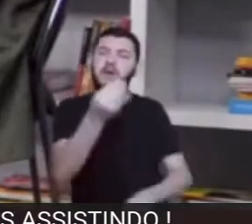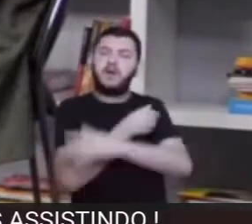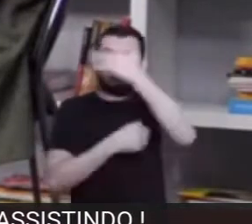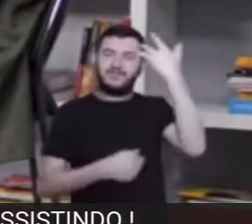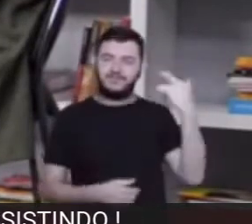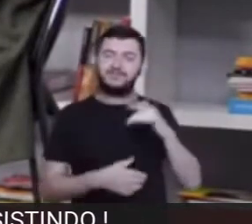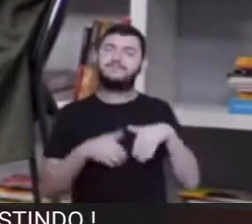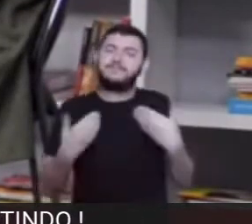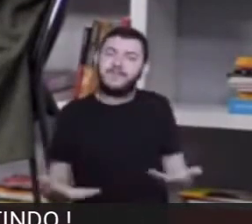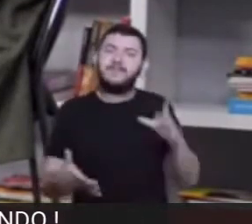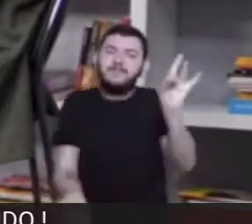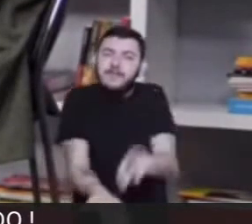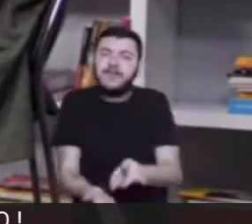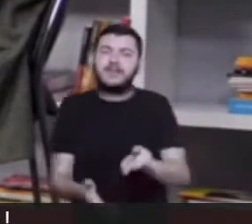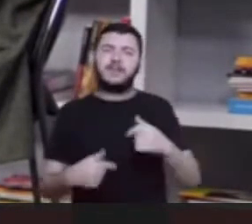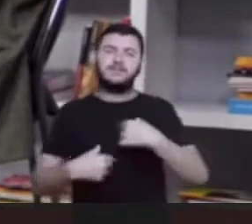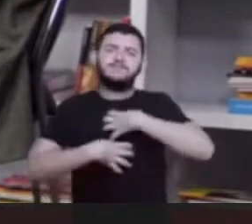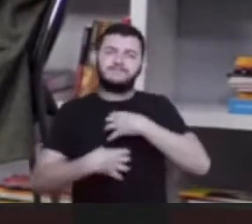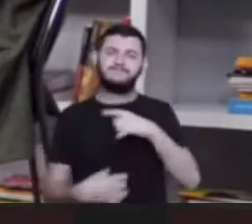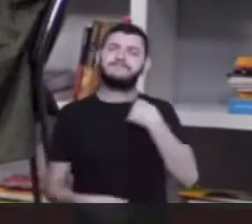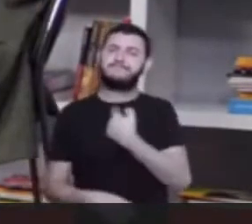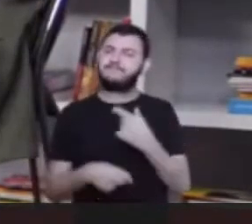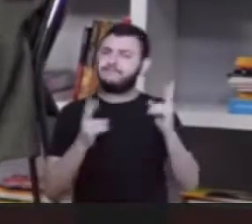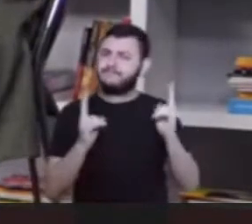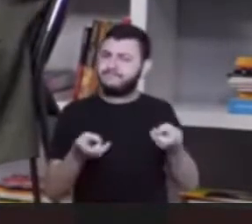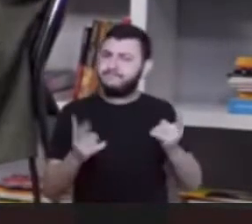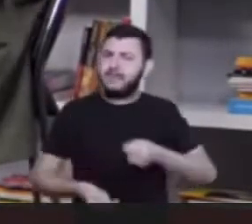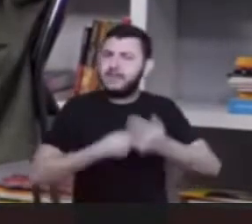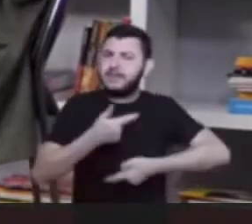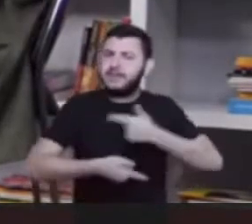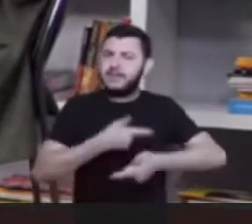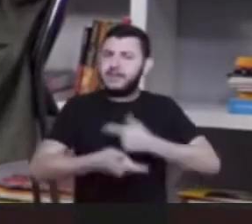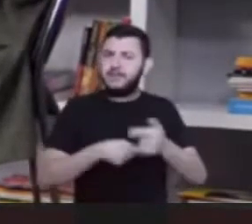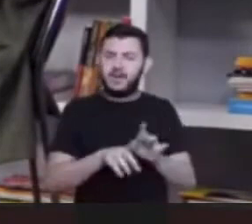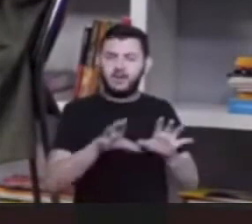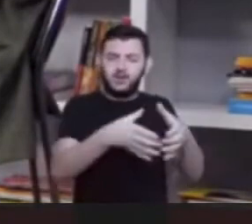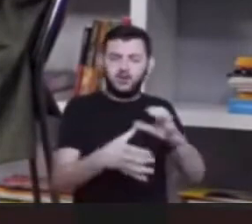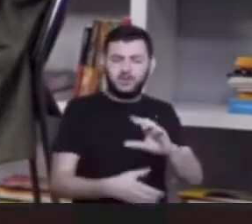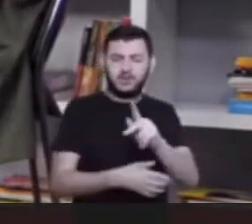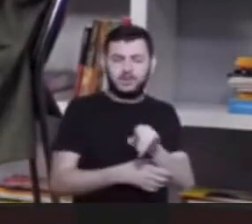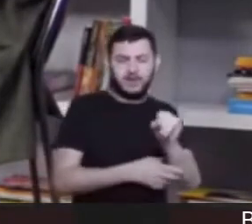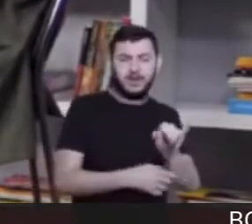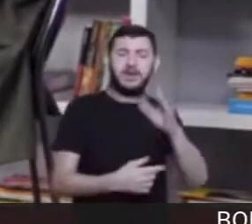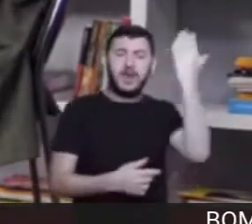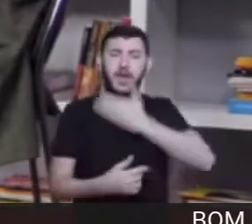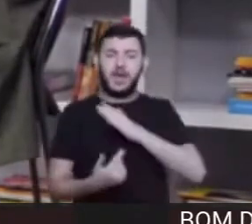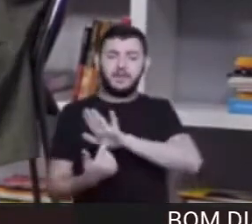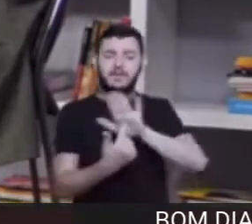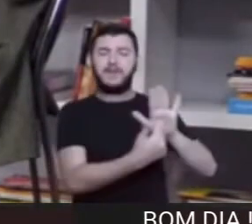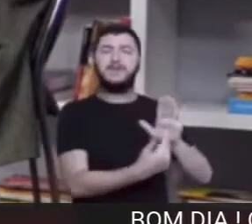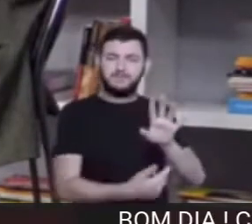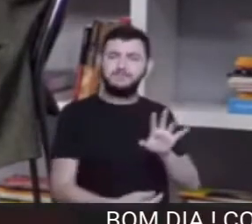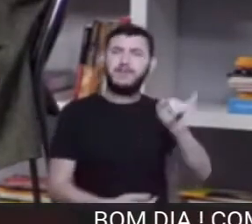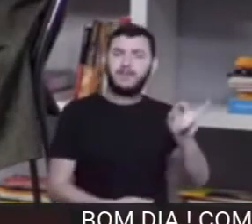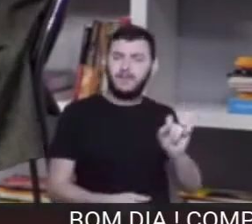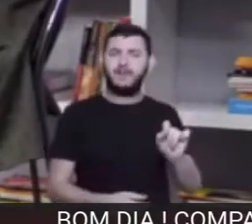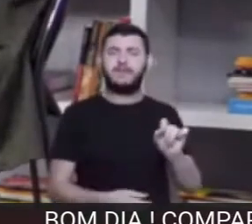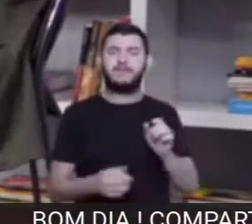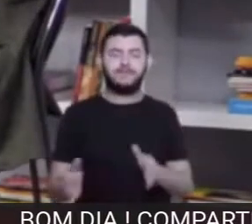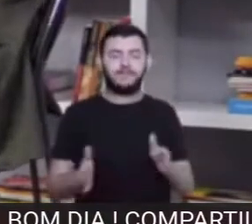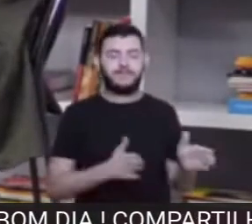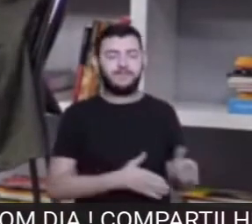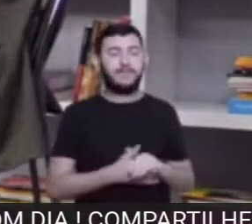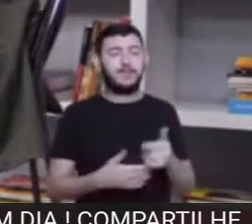vamos ter que continuar acreditando que a CPI vai apresentar a proposta. Presidente, eu queria justamente perguntar para o senhor. Como é que o senhor vê? A